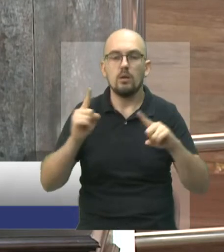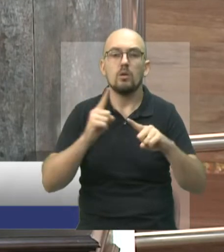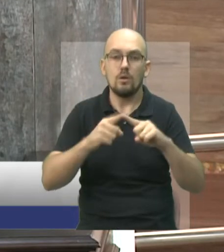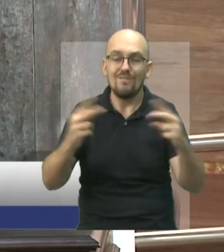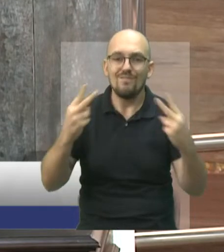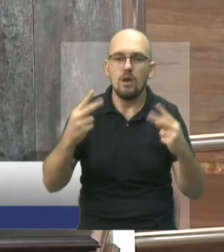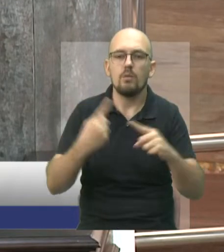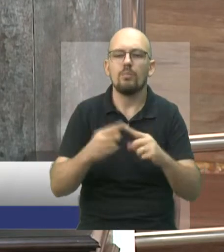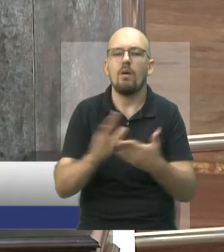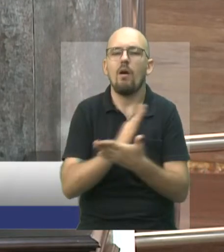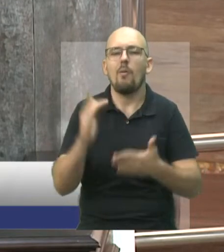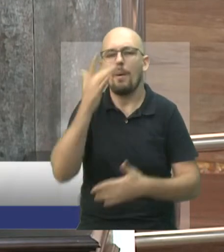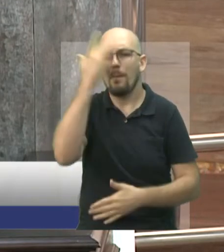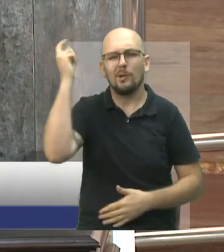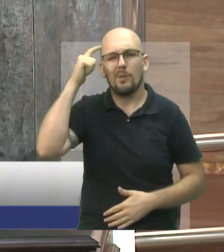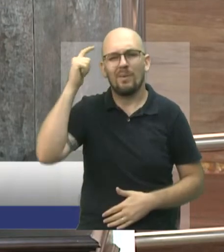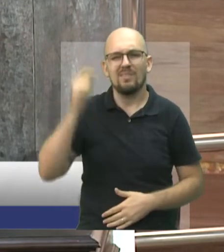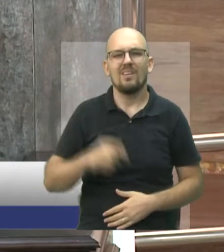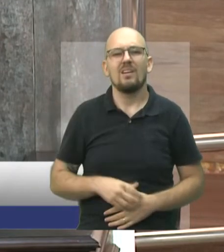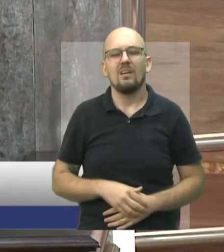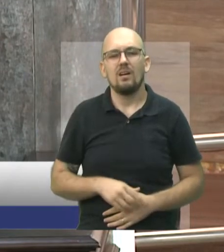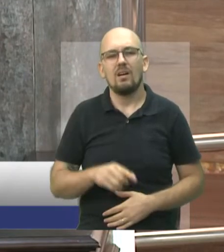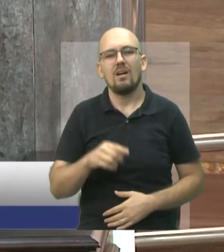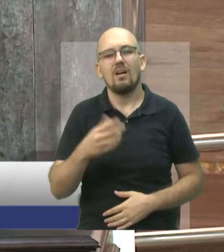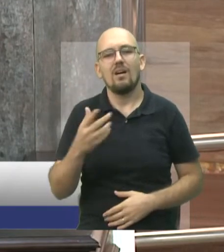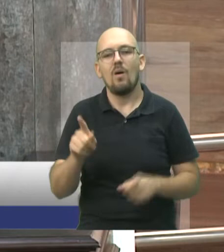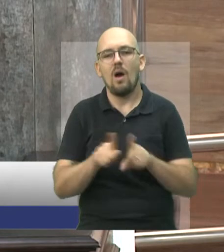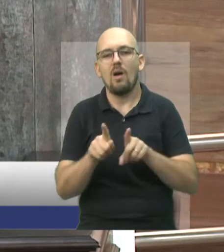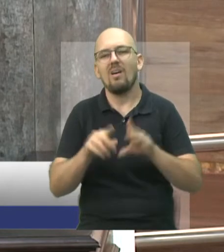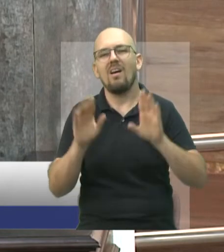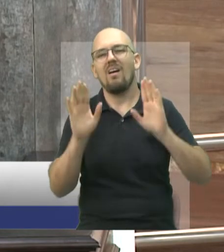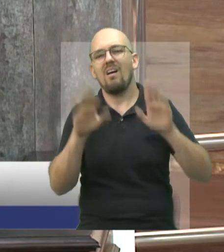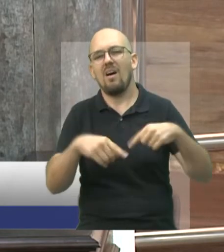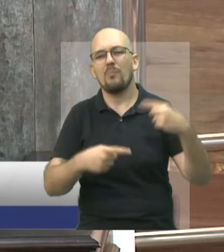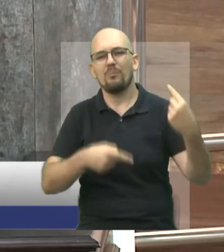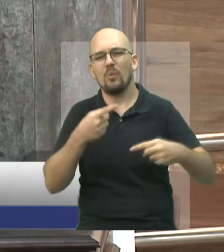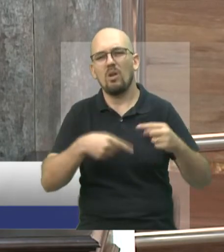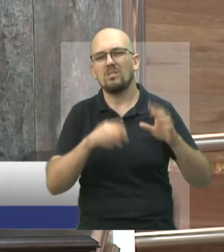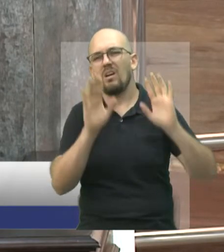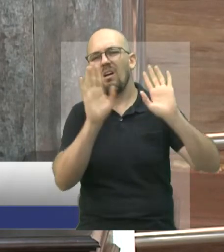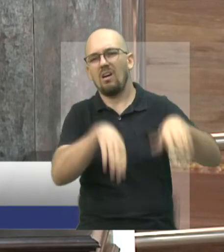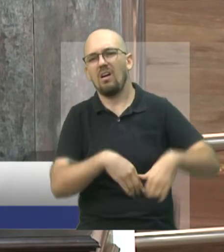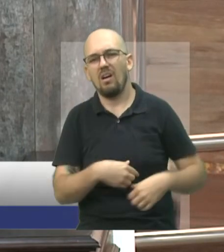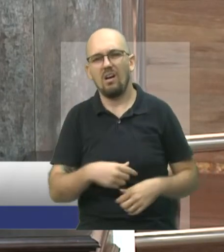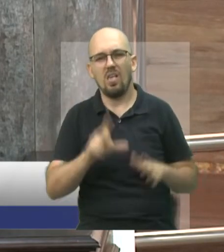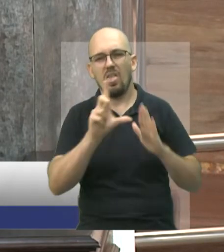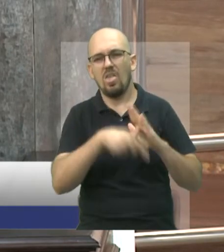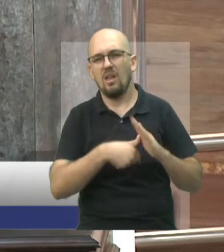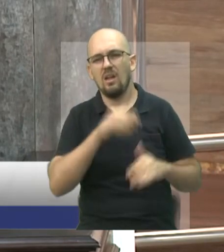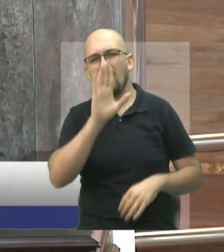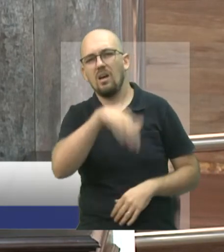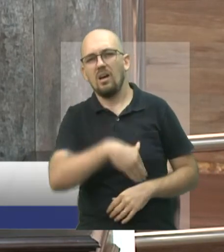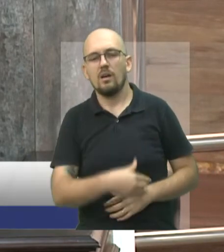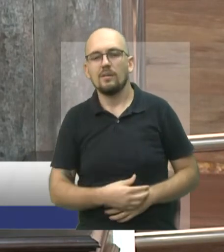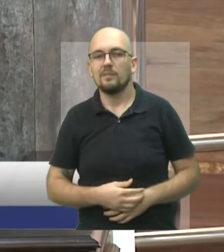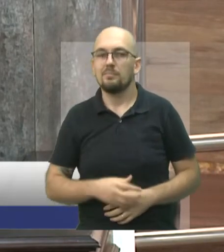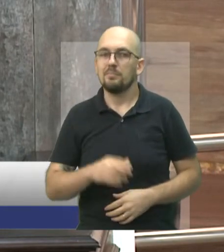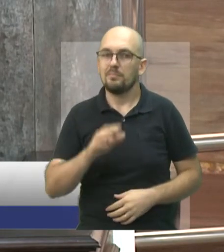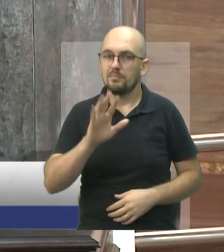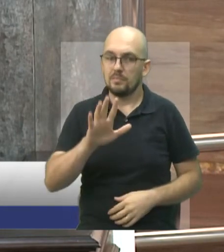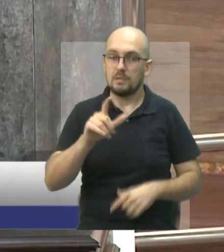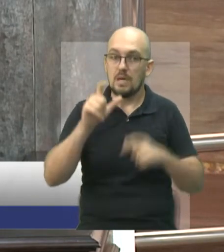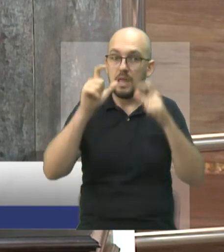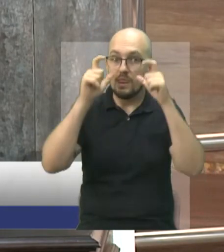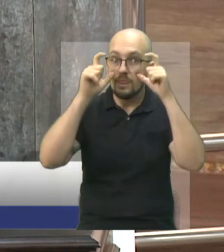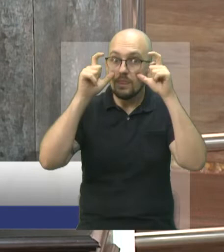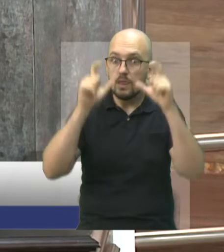algumas pessoas pensam, né, acham que a política é algo que tem ficado para trás, o interesse pela